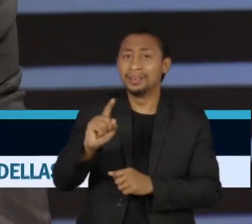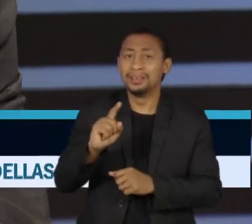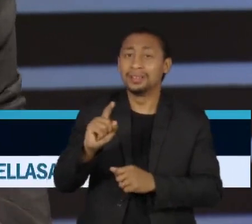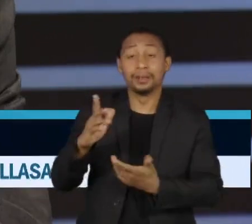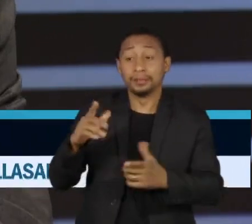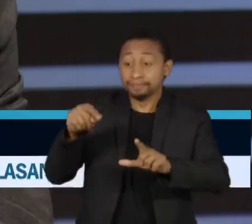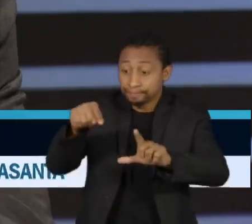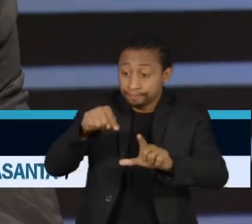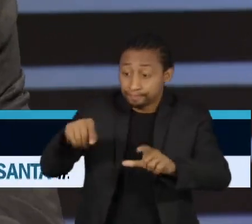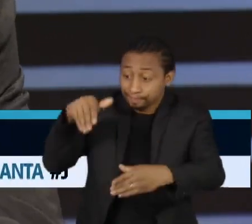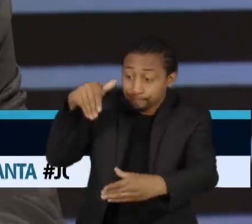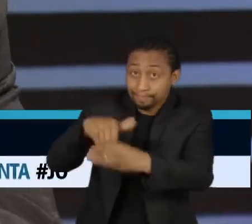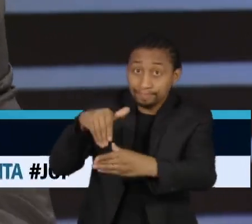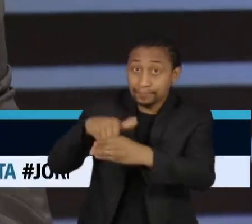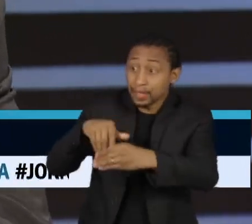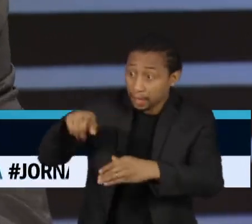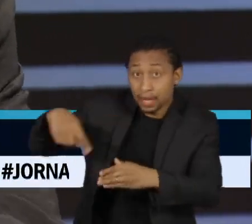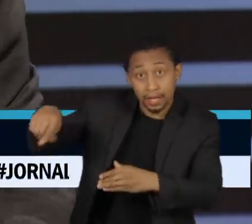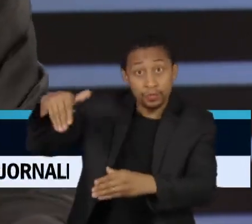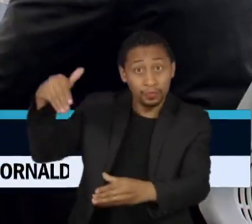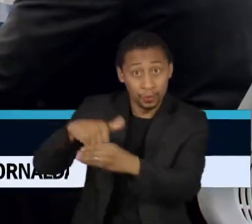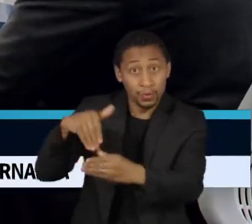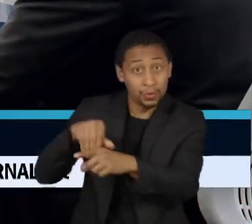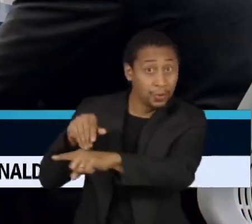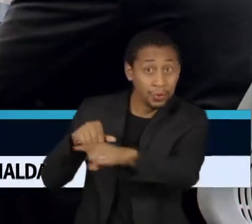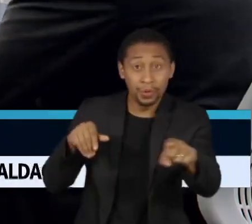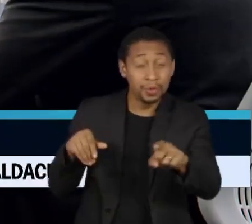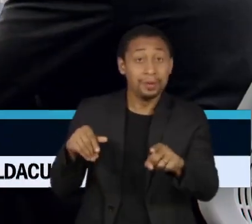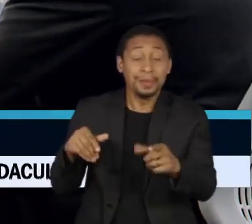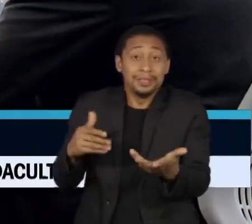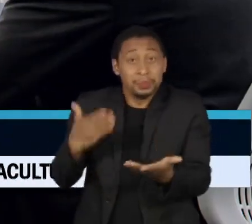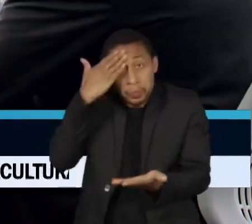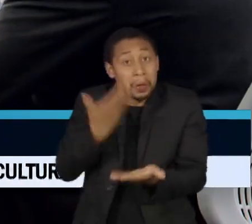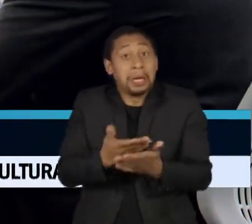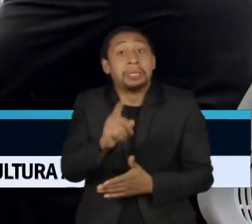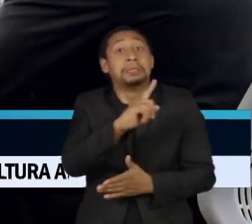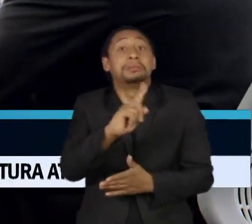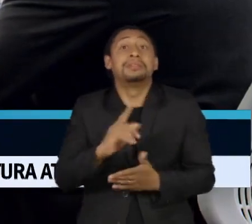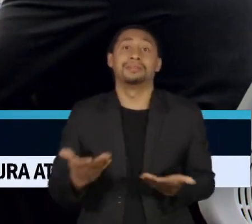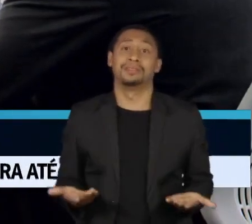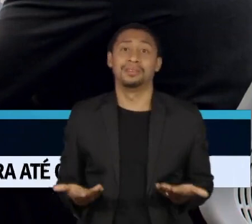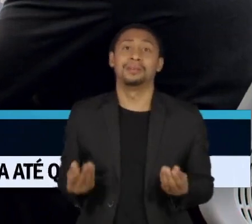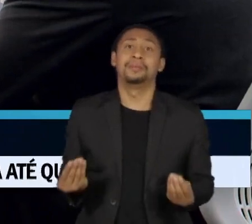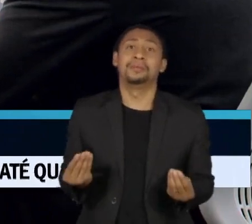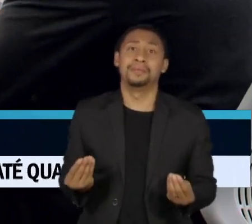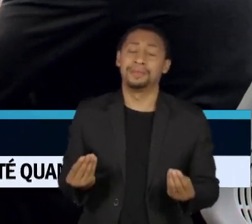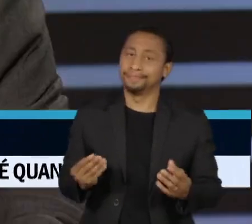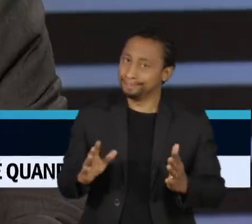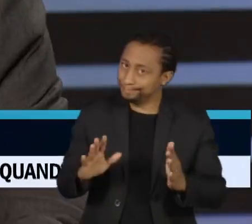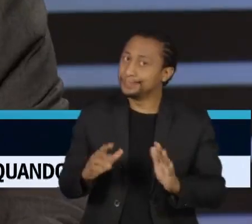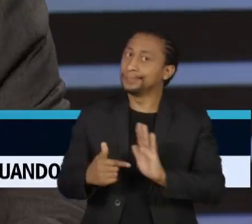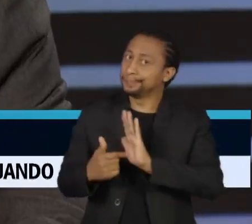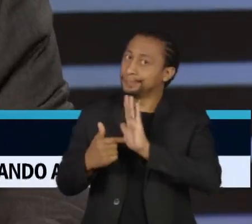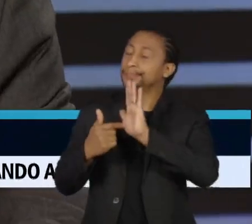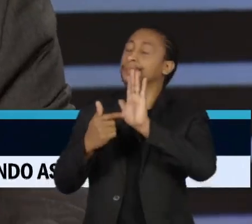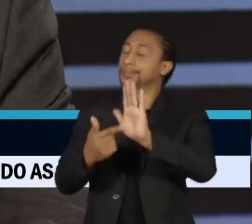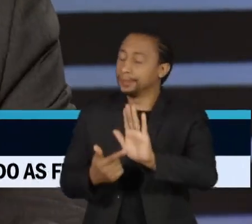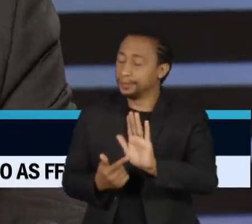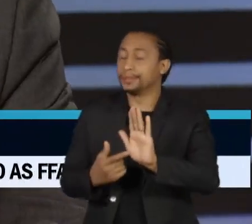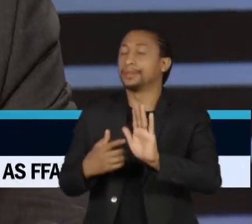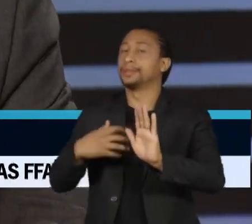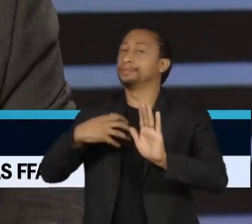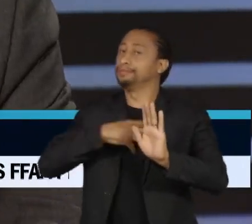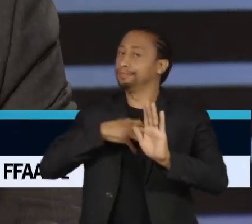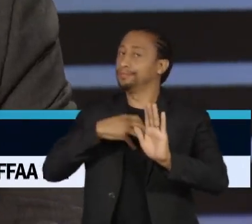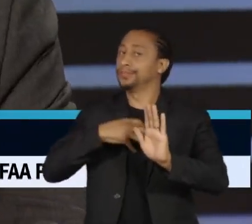eles votaram. Sim. Votaram, o voto deles foi contado. Tá certo? Então, isso é um sinal também do tipo